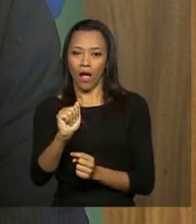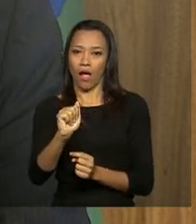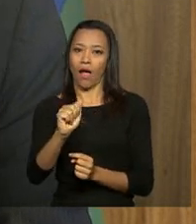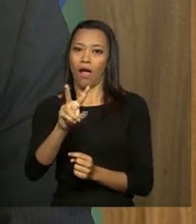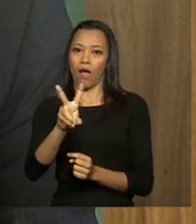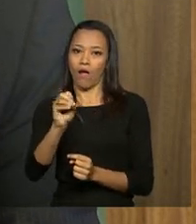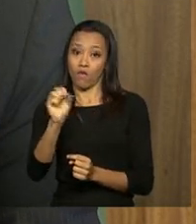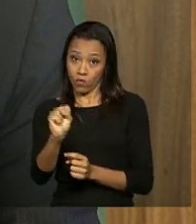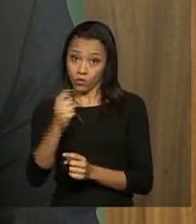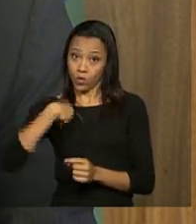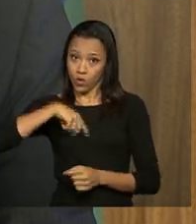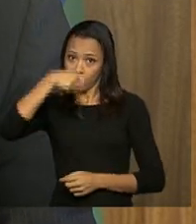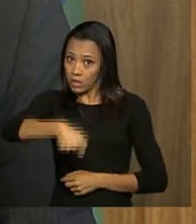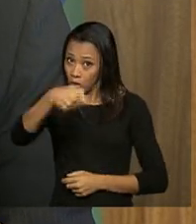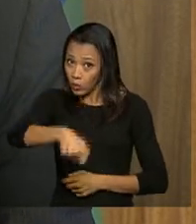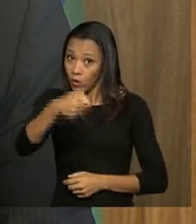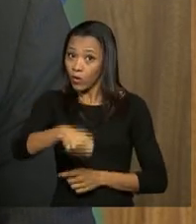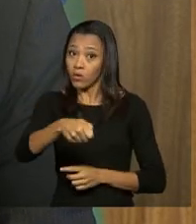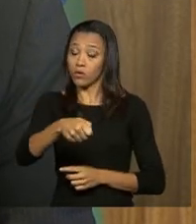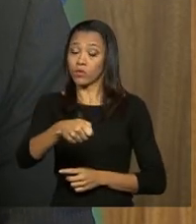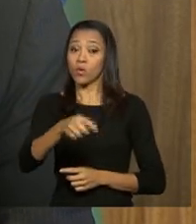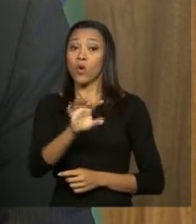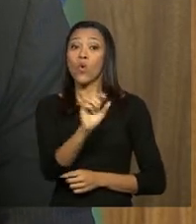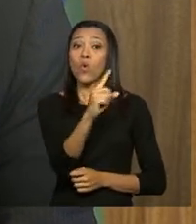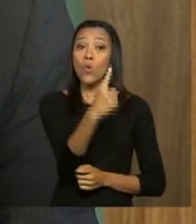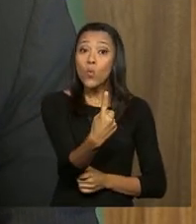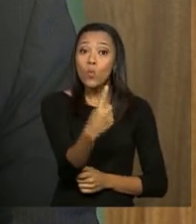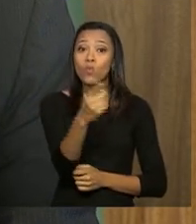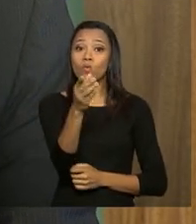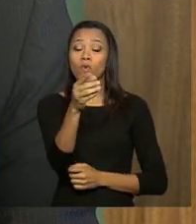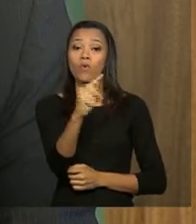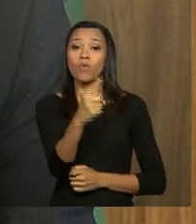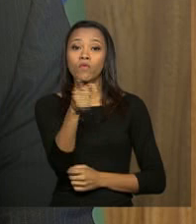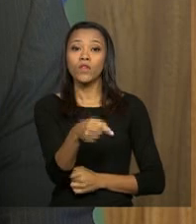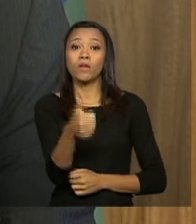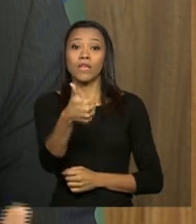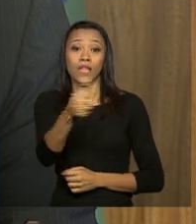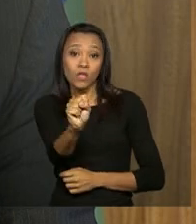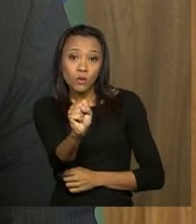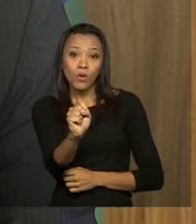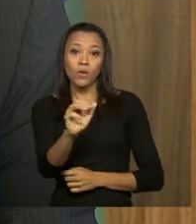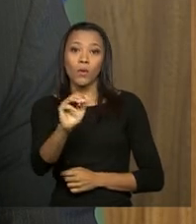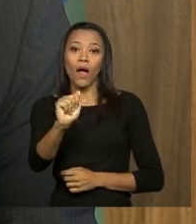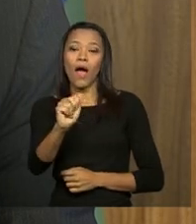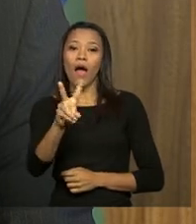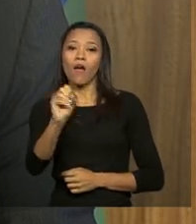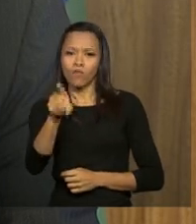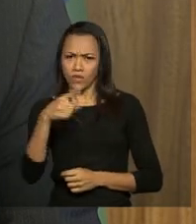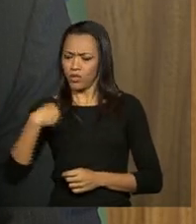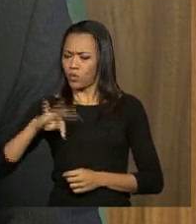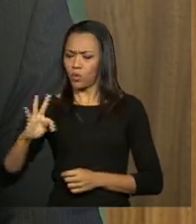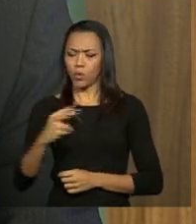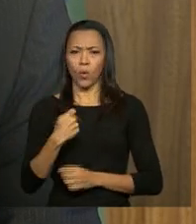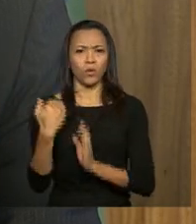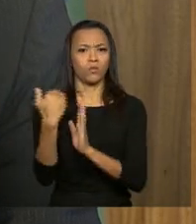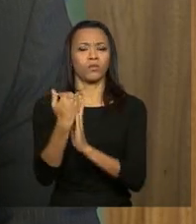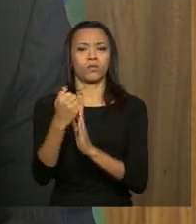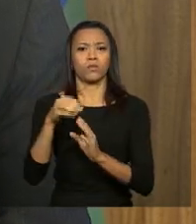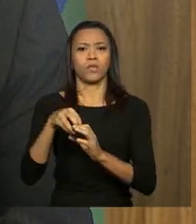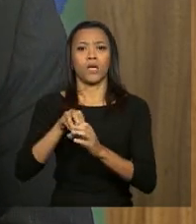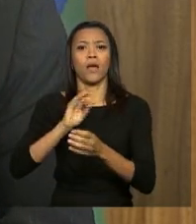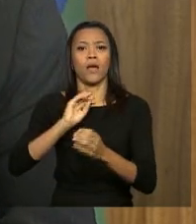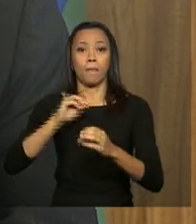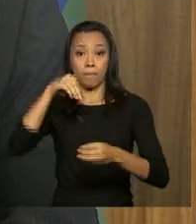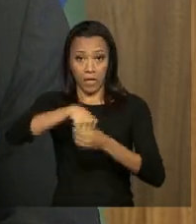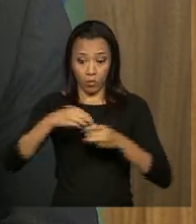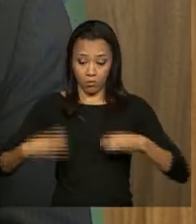mais rigorosos que a própria vida ó nós estamos e bolsa um 18 anos e todos os Ministérios receberam a programação que terão que cumprir de quatro meses